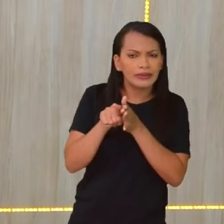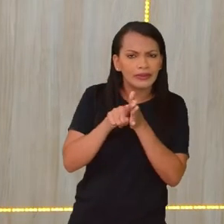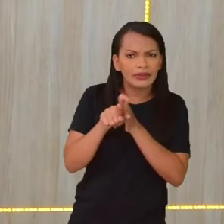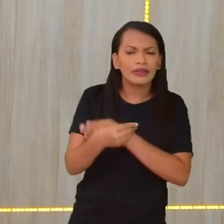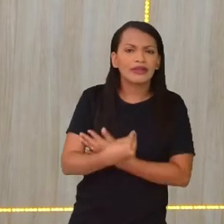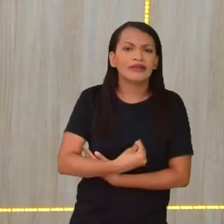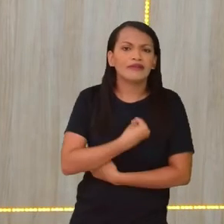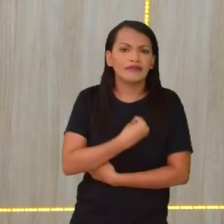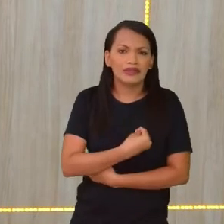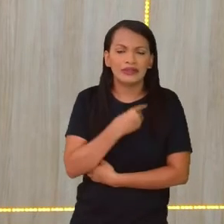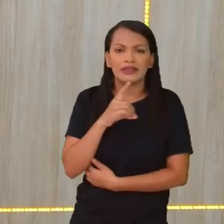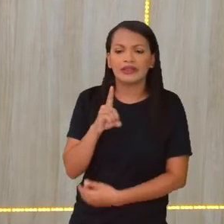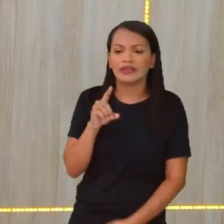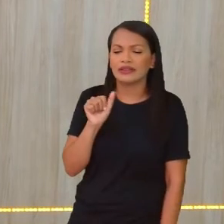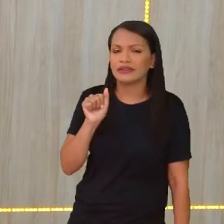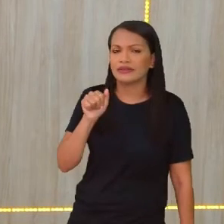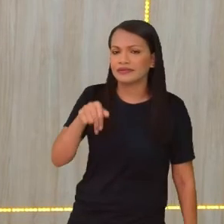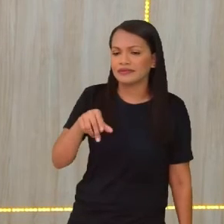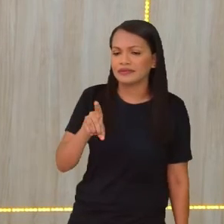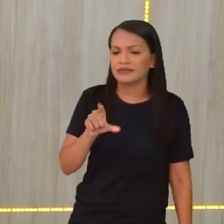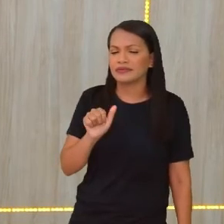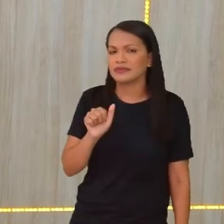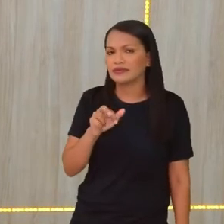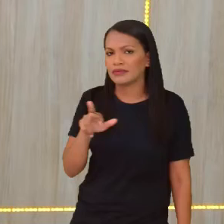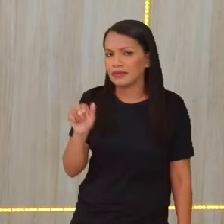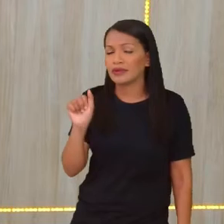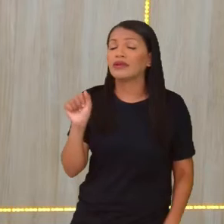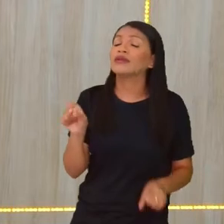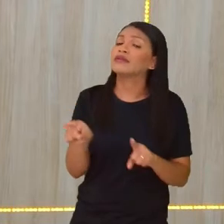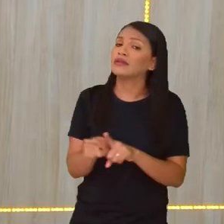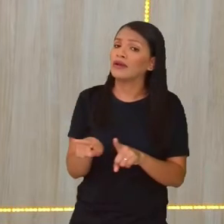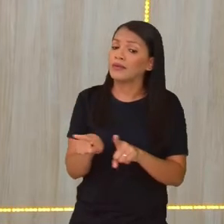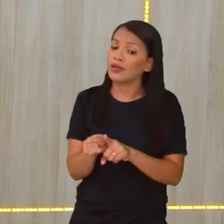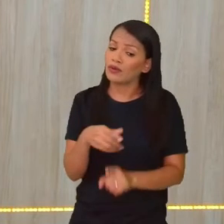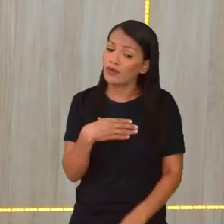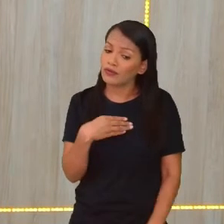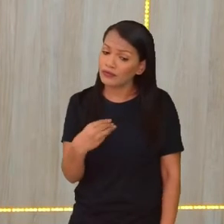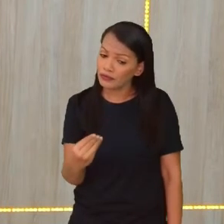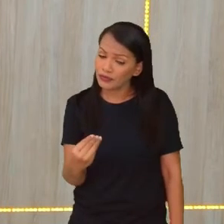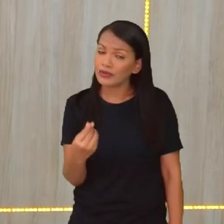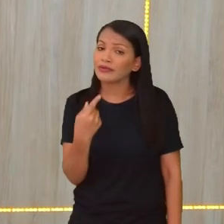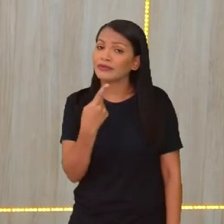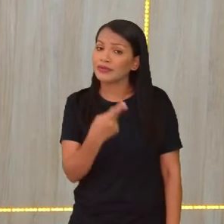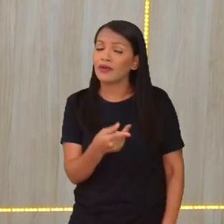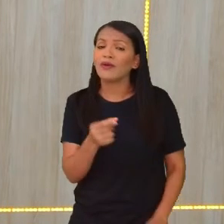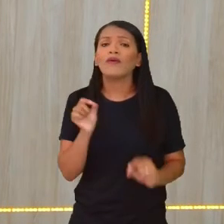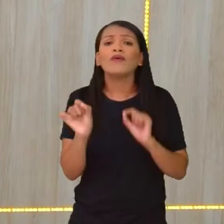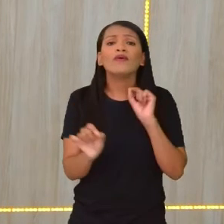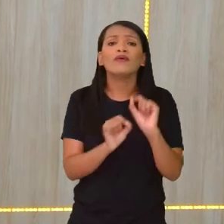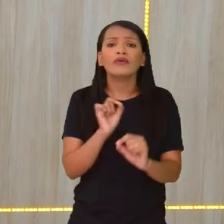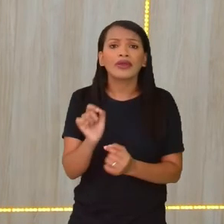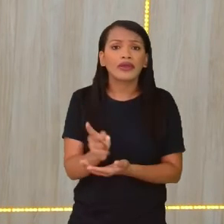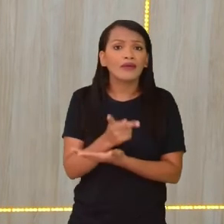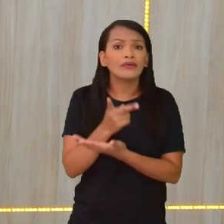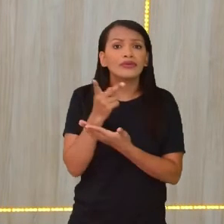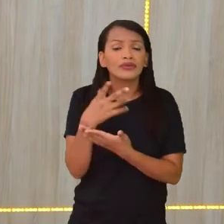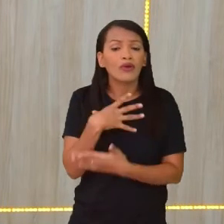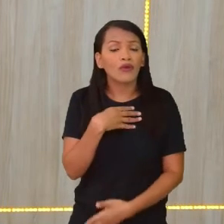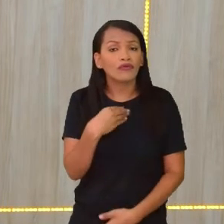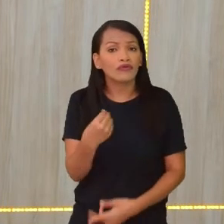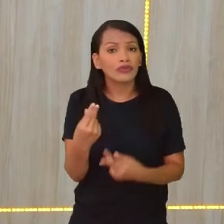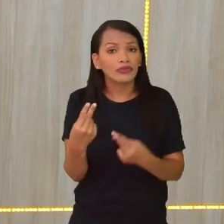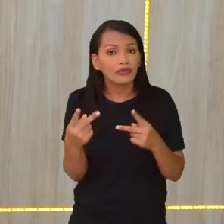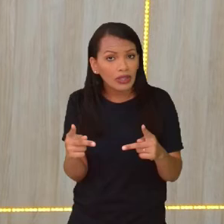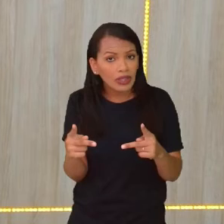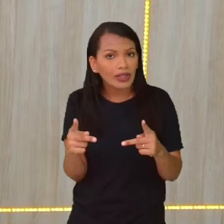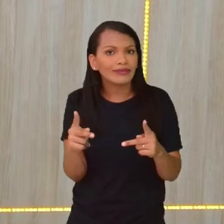da Dandara e sobre a história dos filhos de Zumbi, né? Zumbi teve 3 filhos. O que é que aconteceu com os filhos dele após a